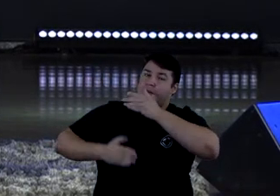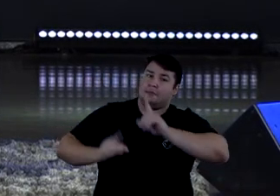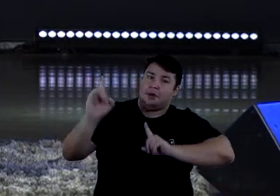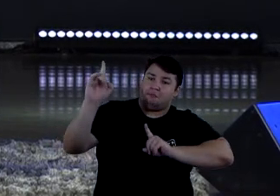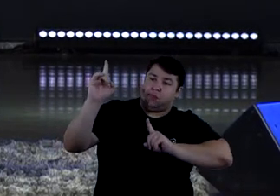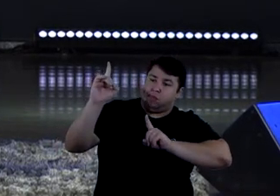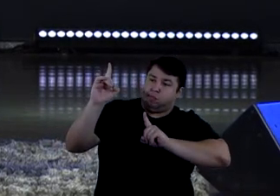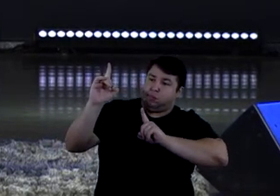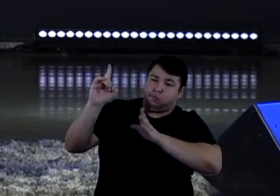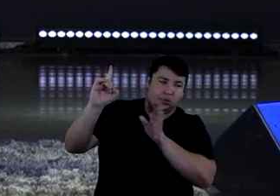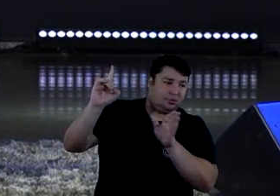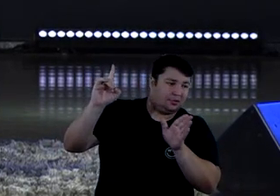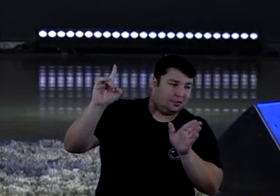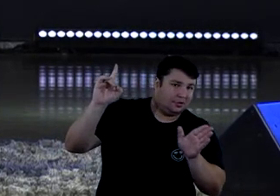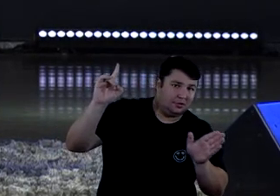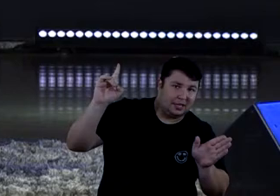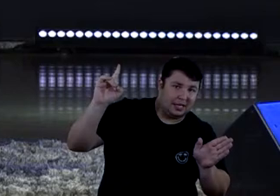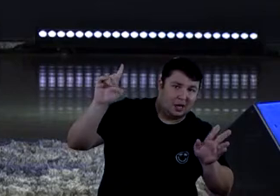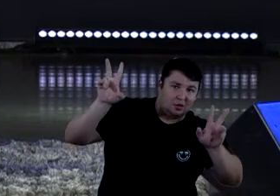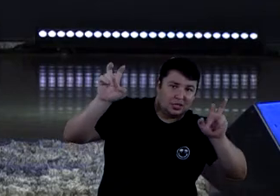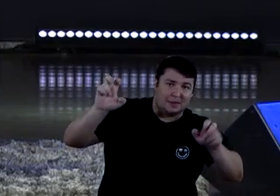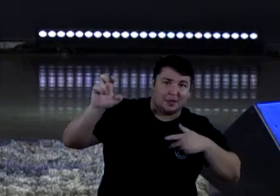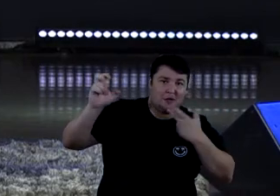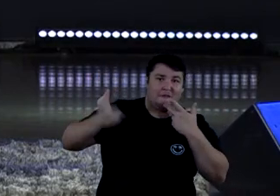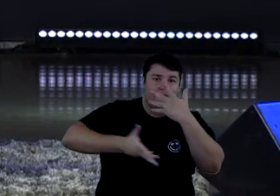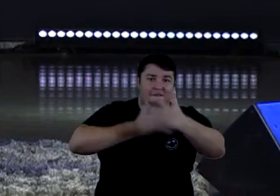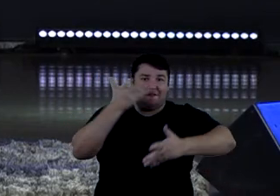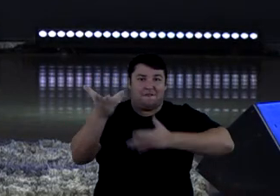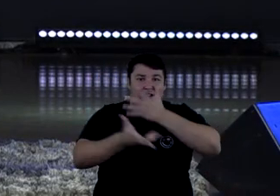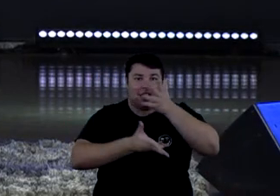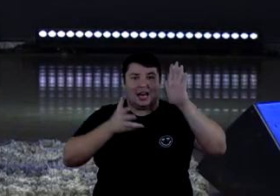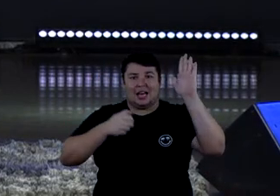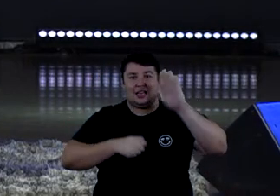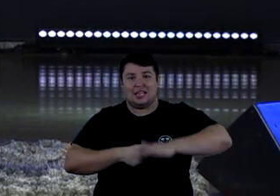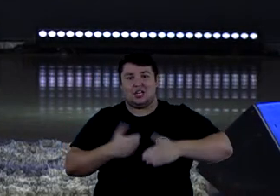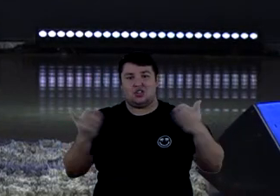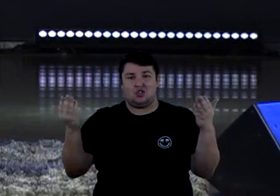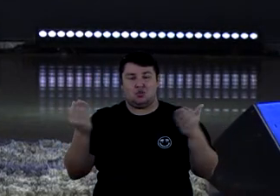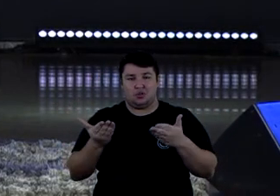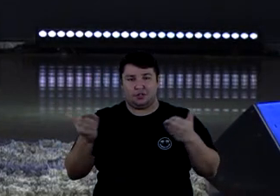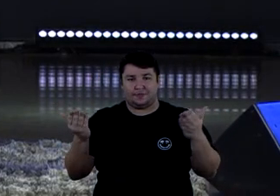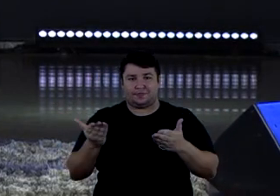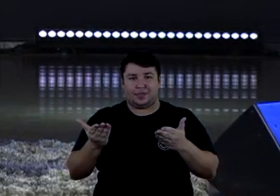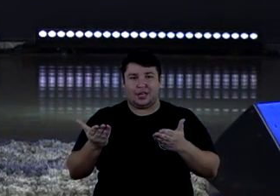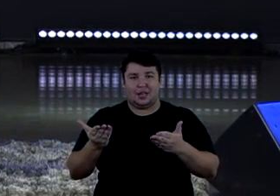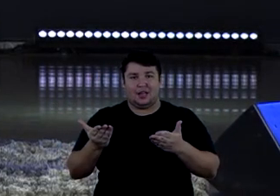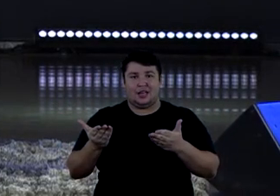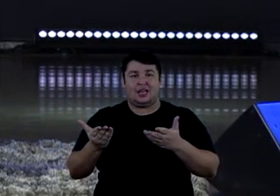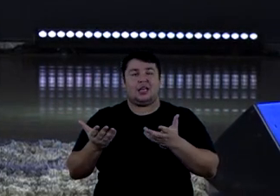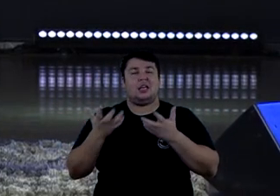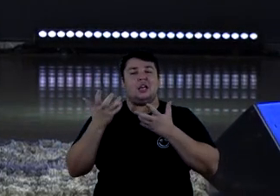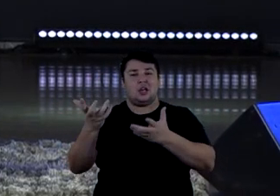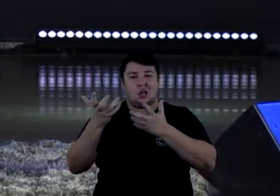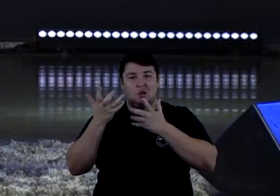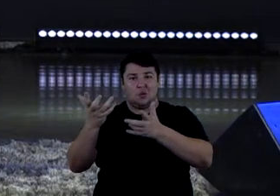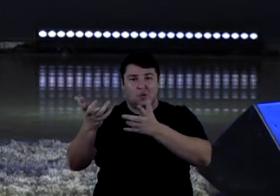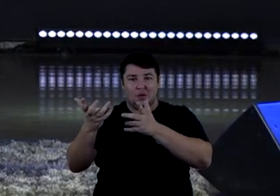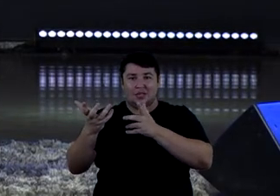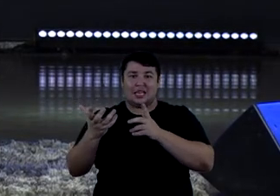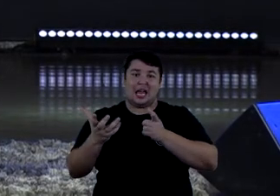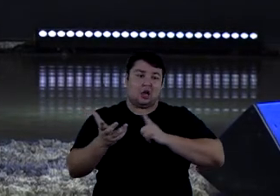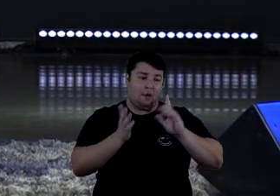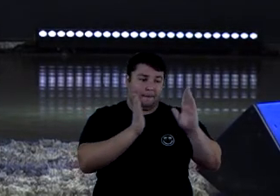E é sobre isso que eu gostaria de falar nessa tarde. Eu quero dá um nome para cada espécie